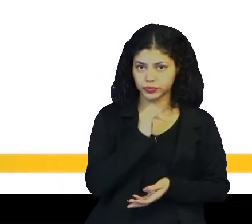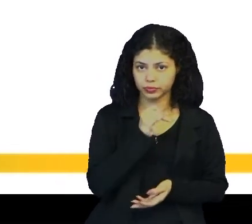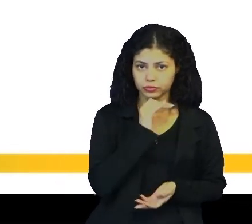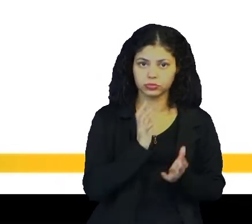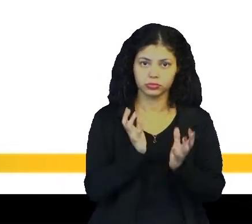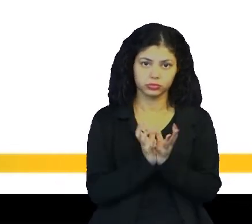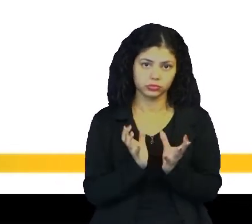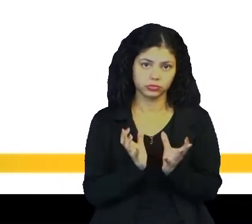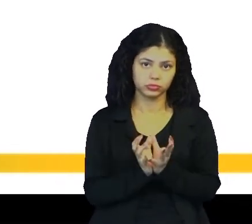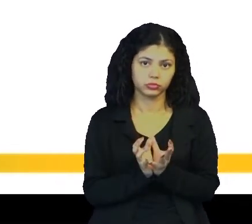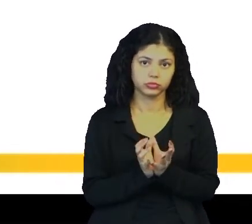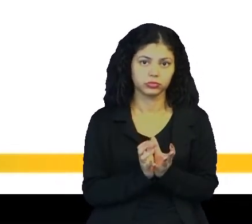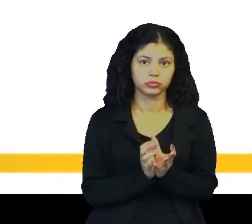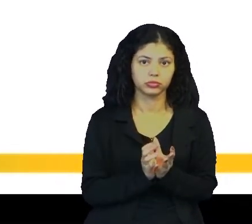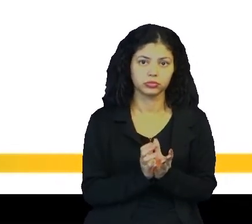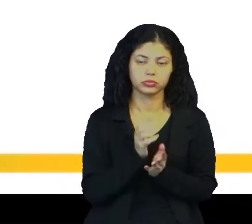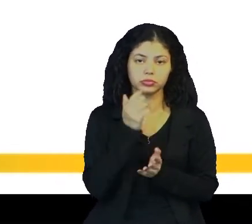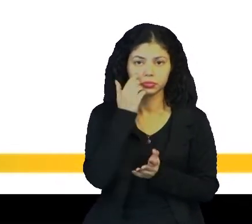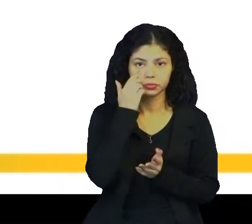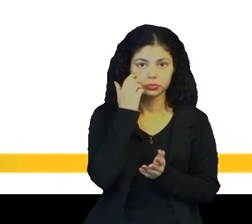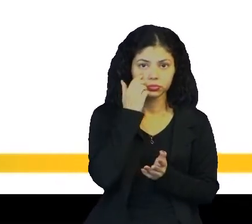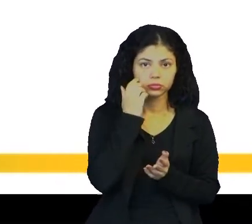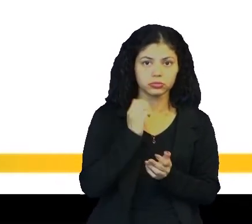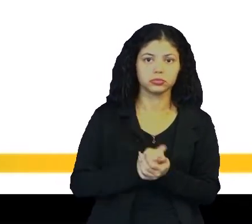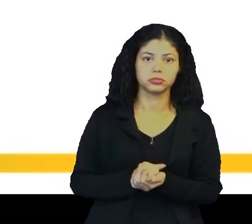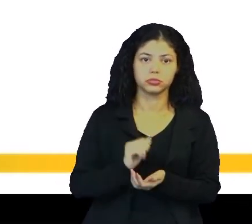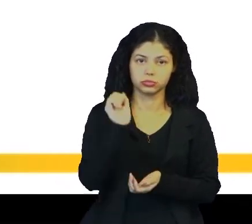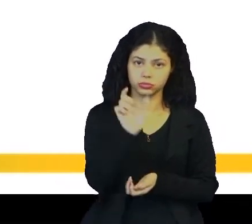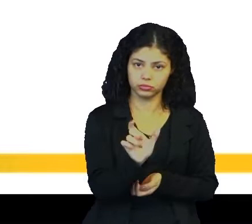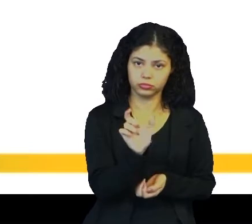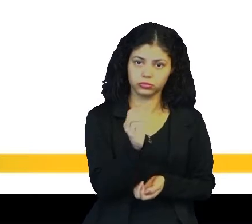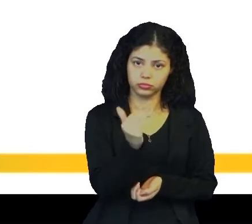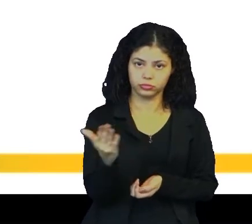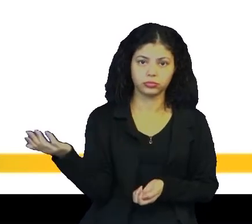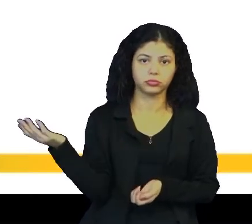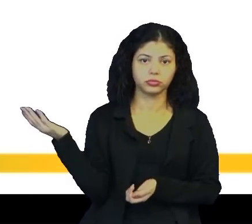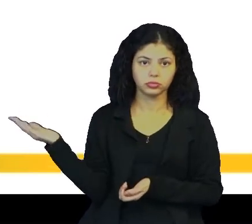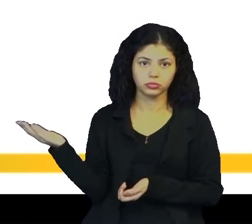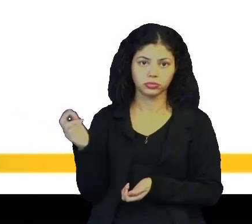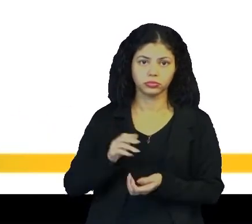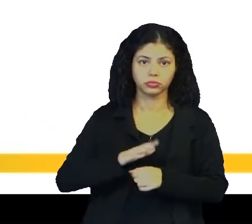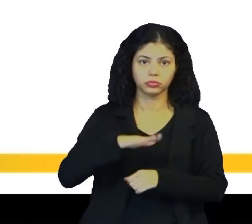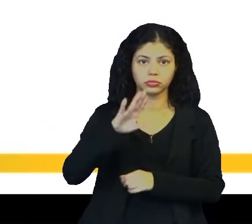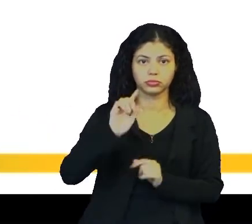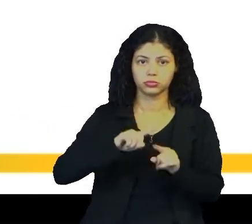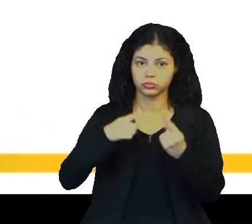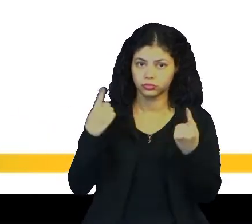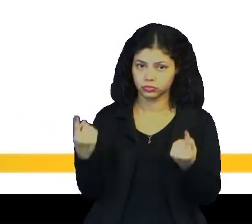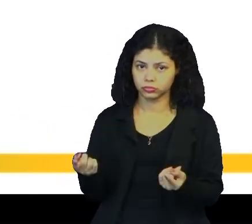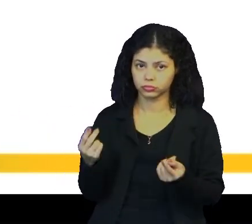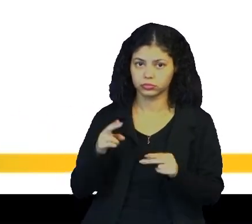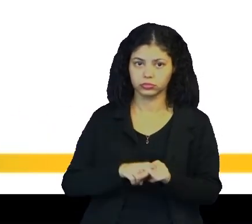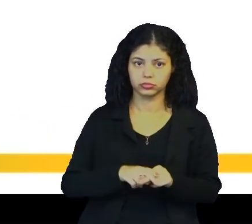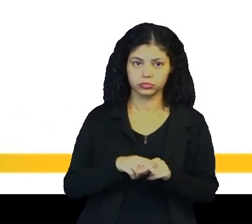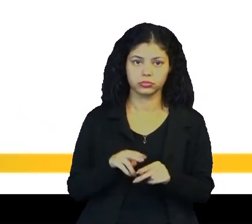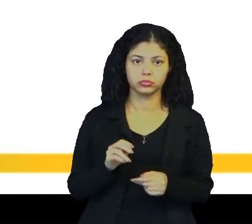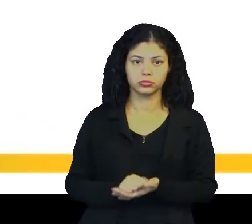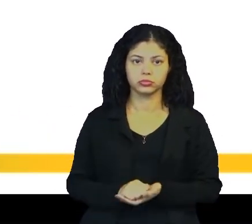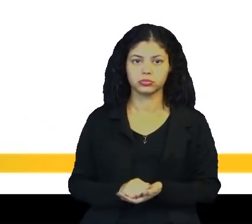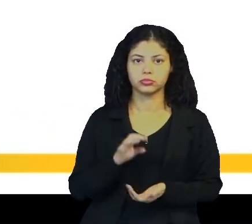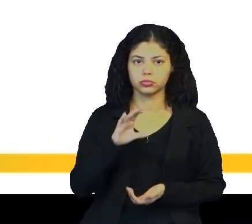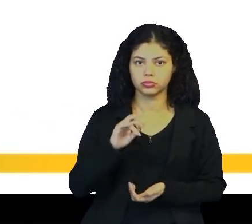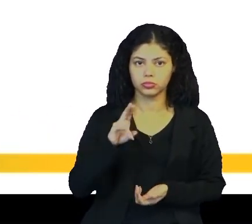de conjunção, de conjunções, que são as seguintes palavras: mas, porém,